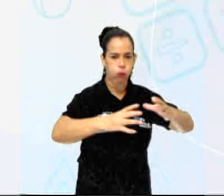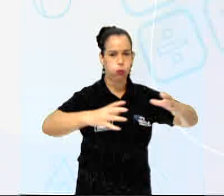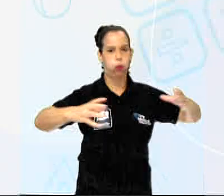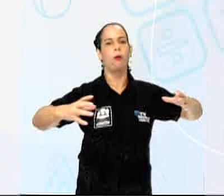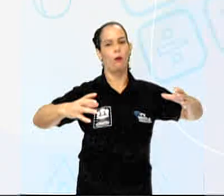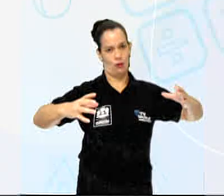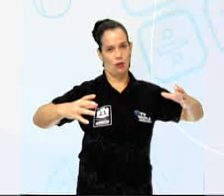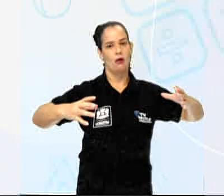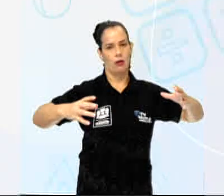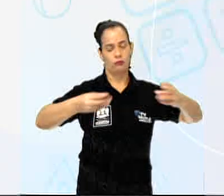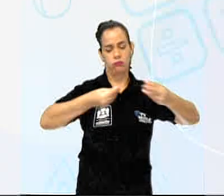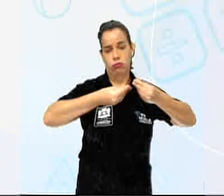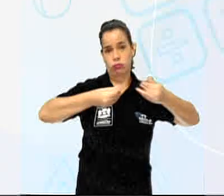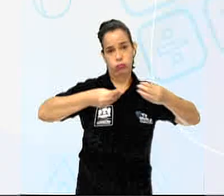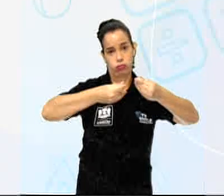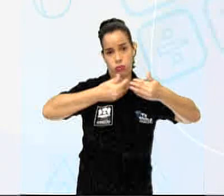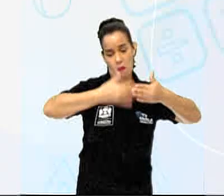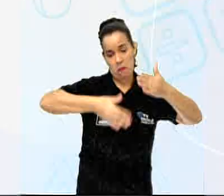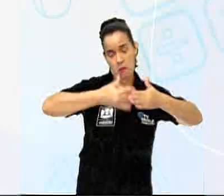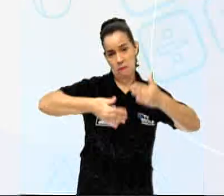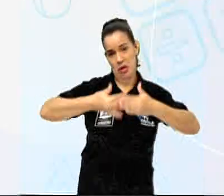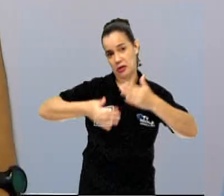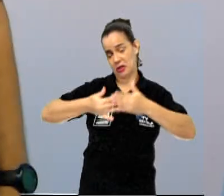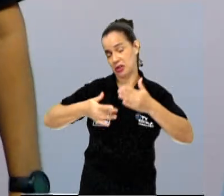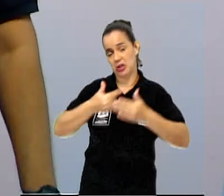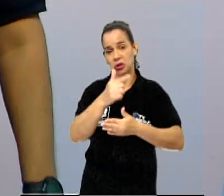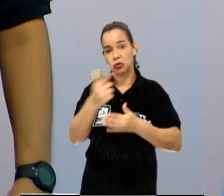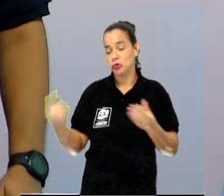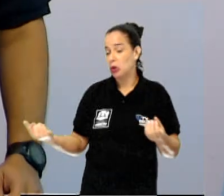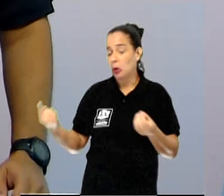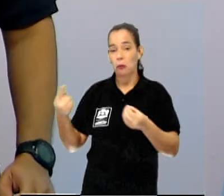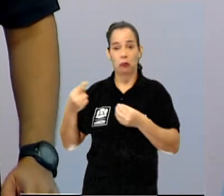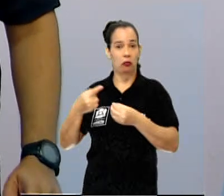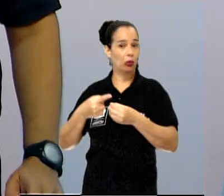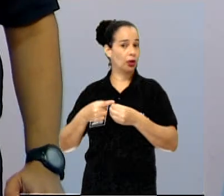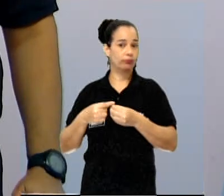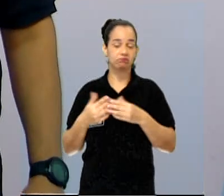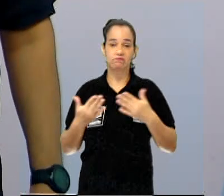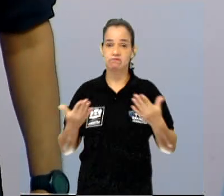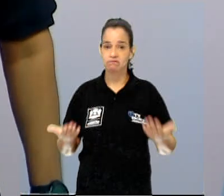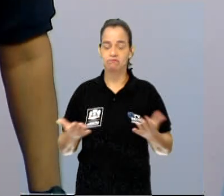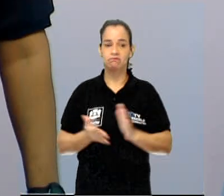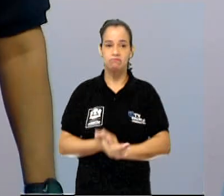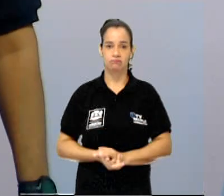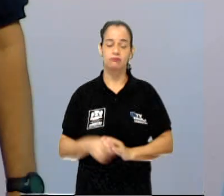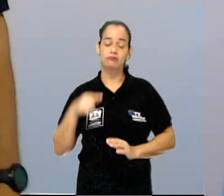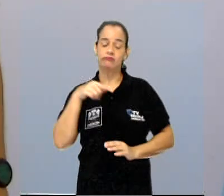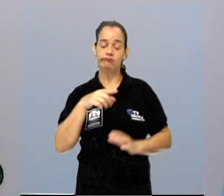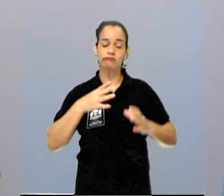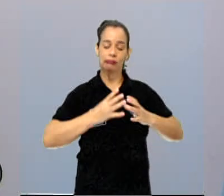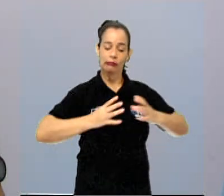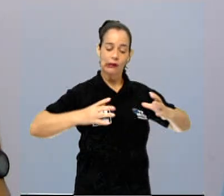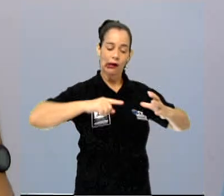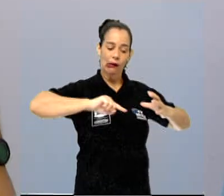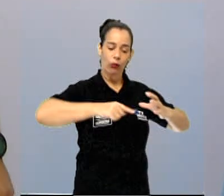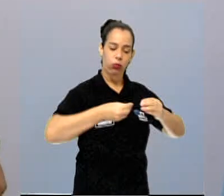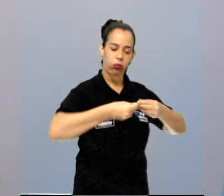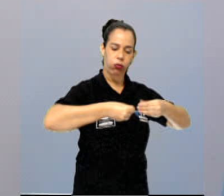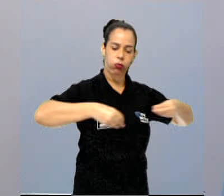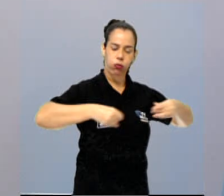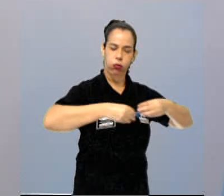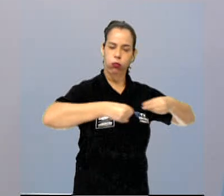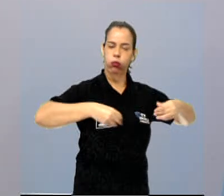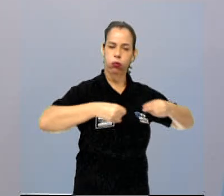aberto. E obviamente que isso é quase irreversível, gente. E aí a erosão ela vai